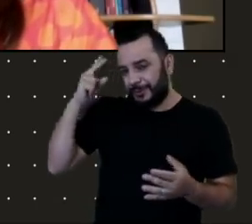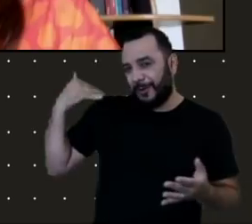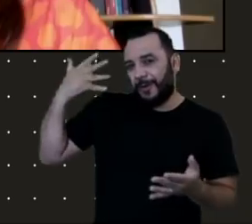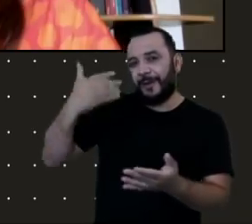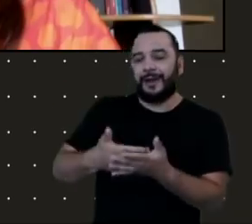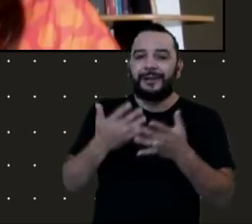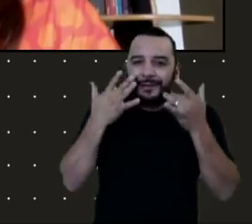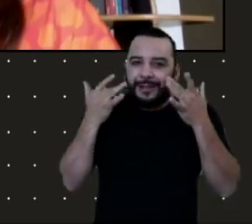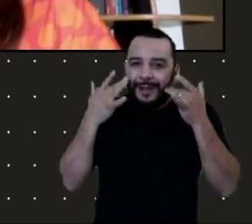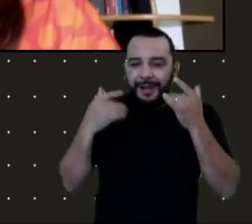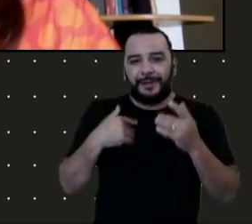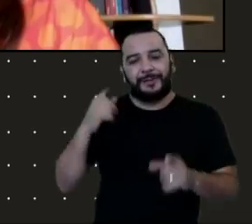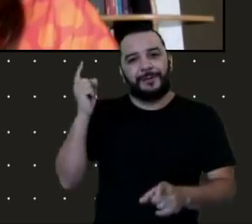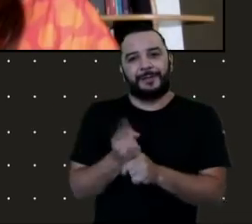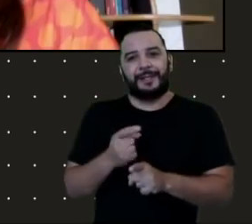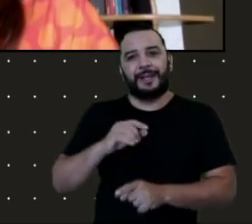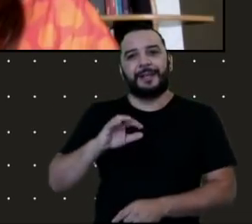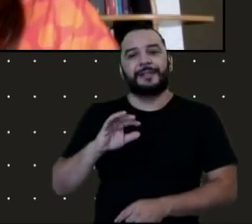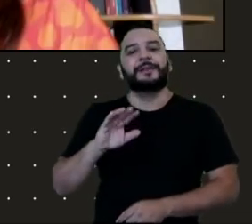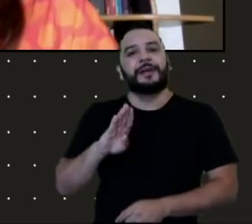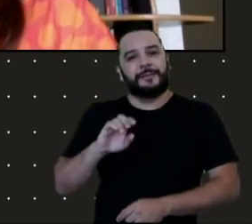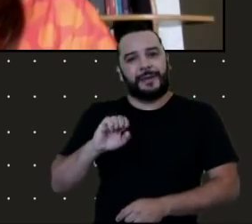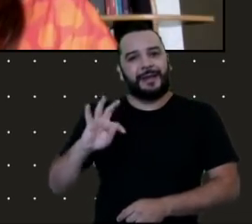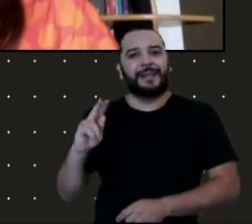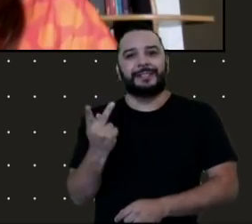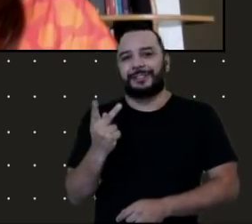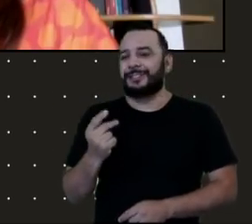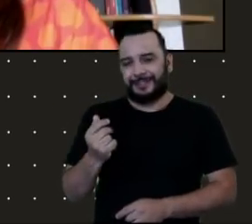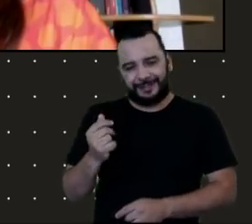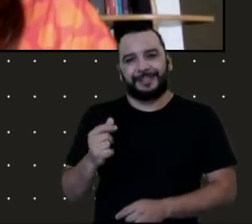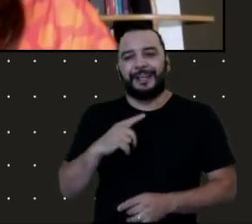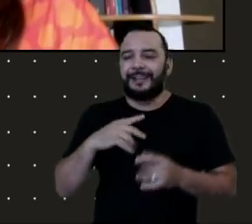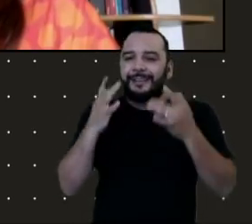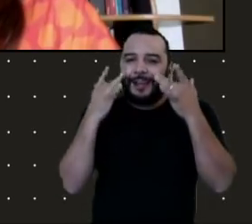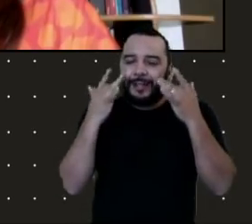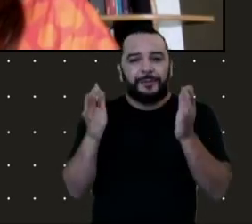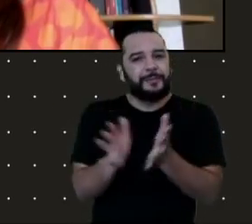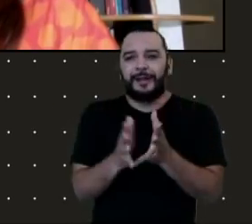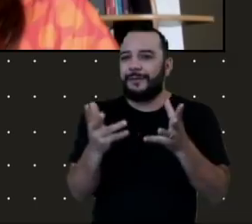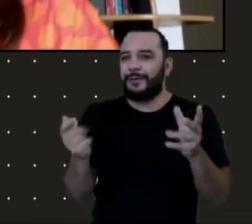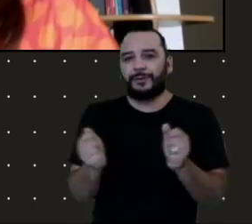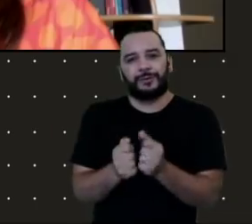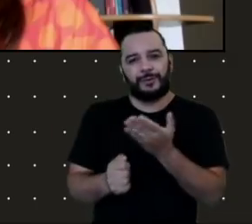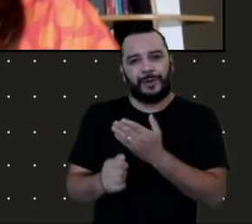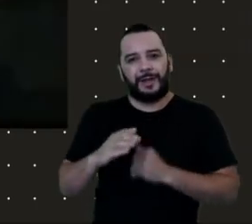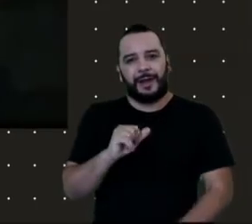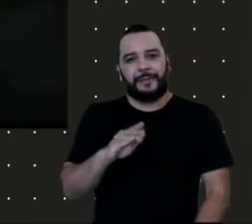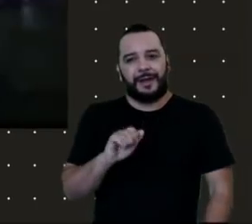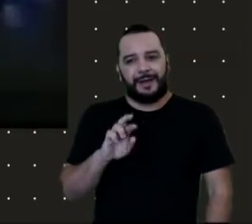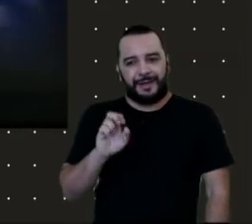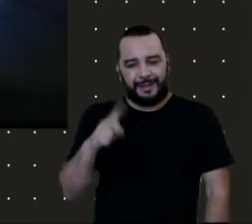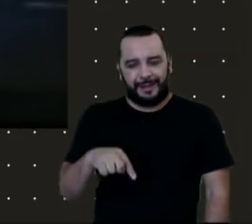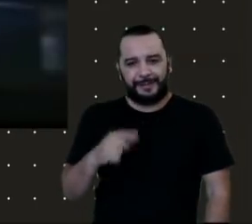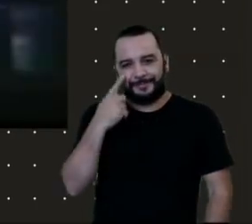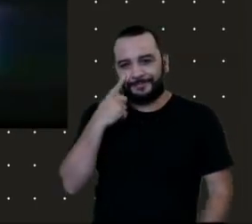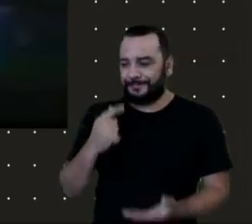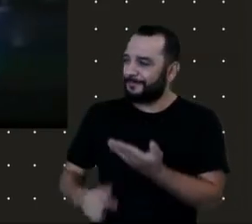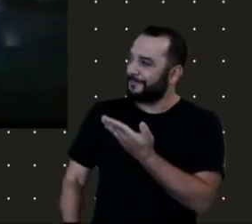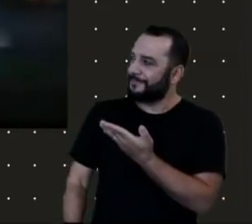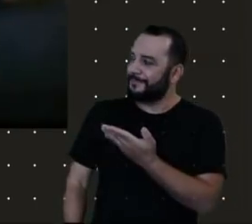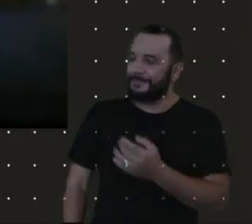talento, que aliás vem da família, e muito empenho. A Beth me ajudou muito, foi uma colega companheira e eu